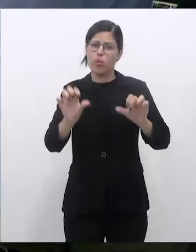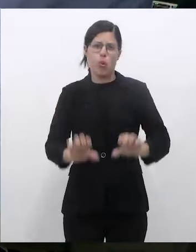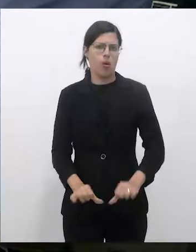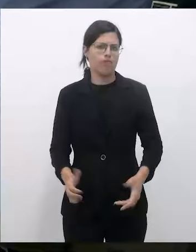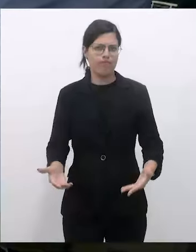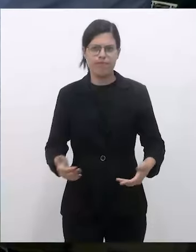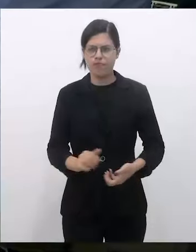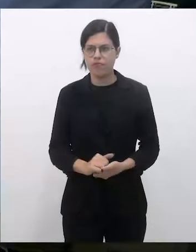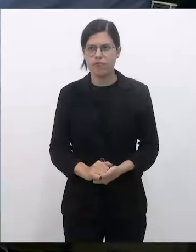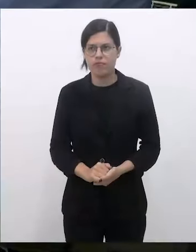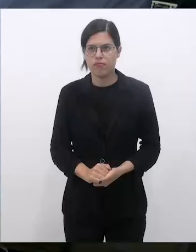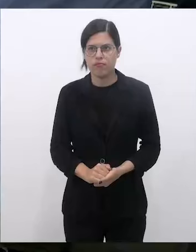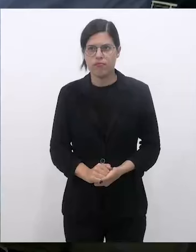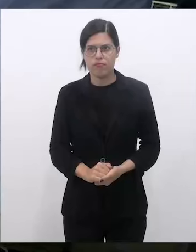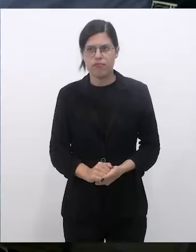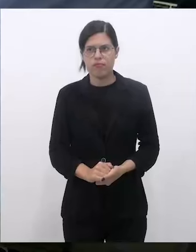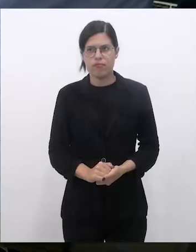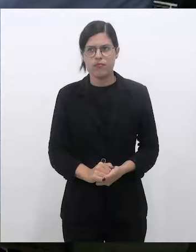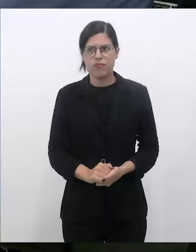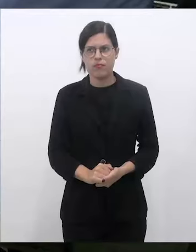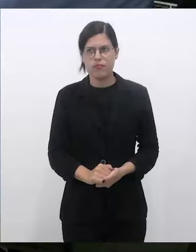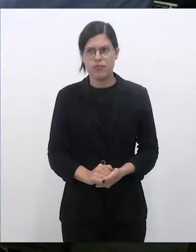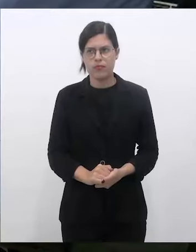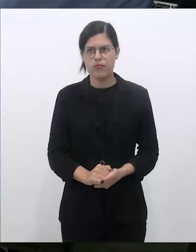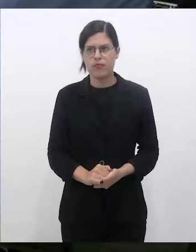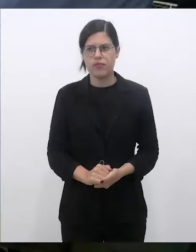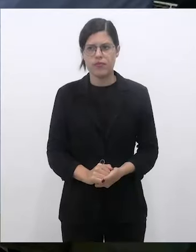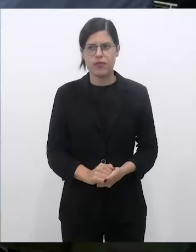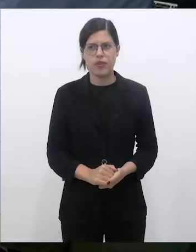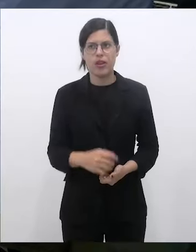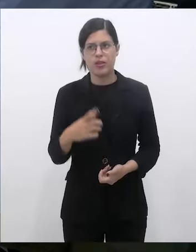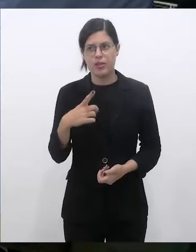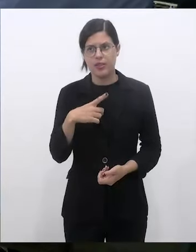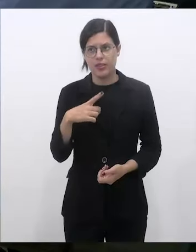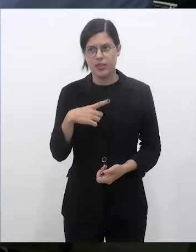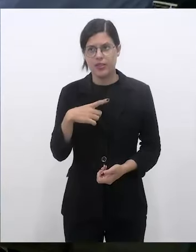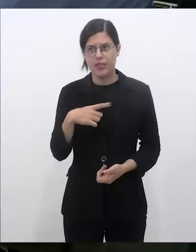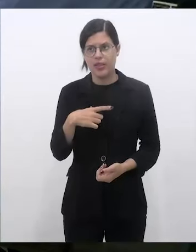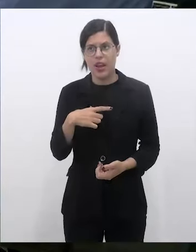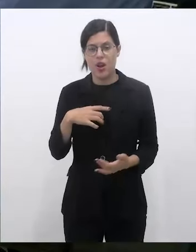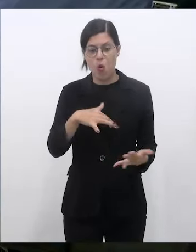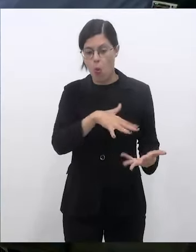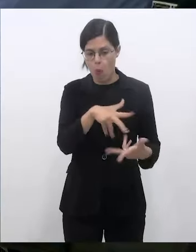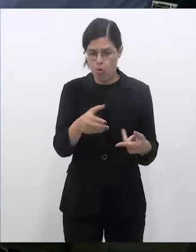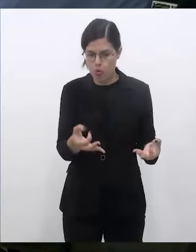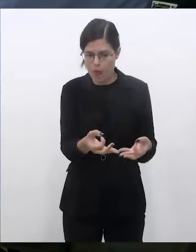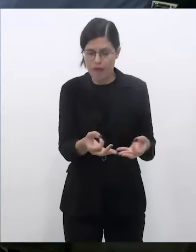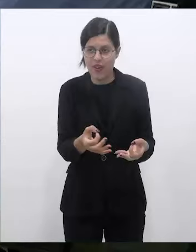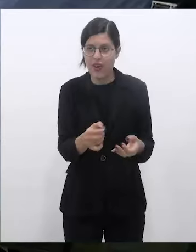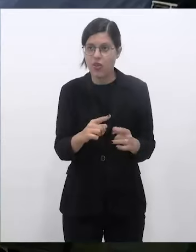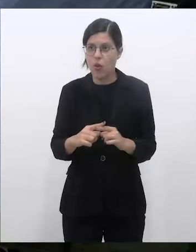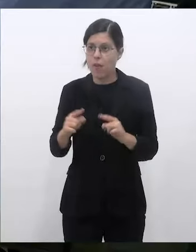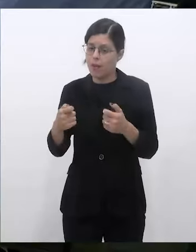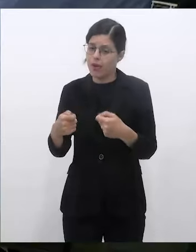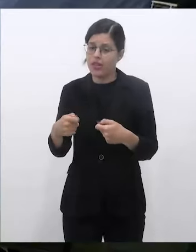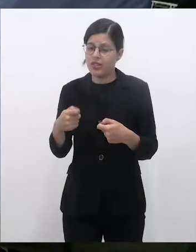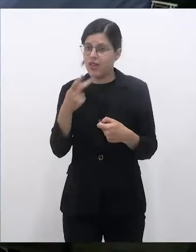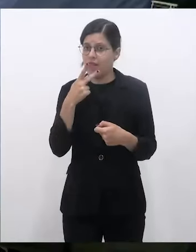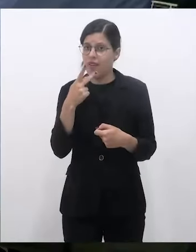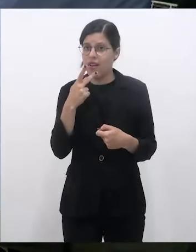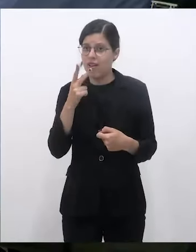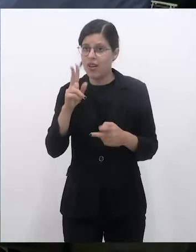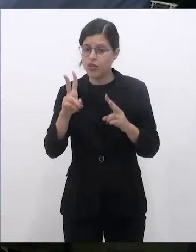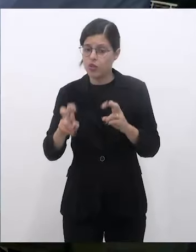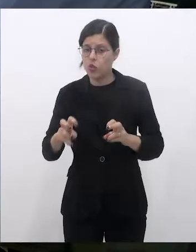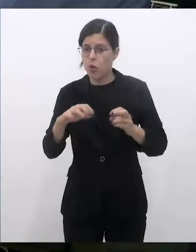ainda, esquece, né? Esquece isso. Vai pro... Porque a gente tem um mundo ideal, cara, mas se a gente não trouxer a vida real aqui dentro da casa do